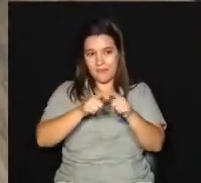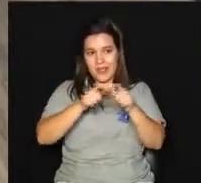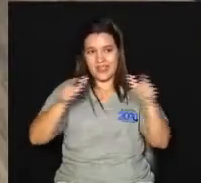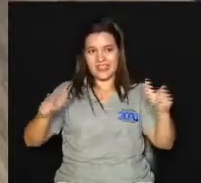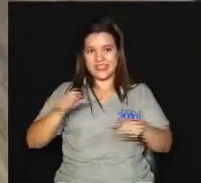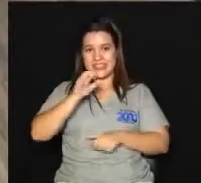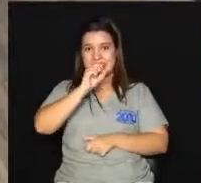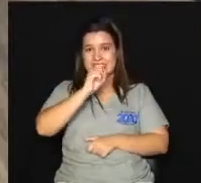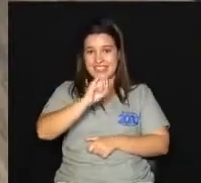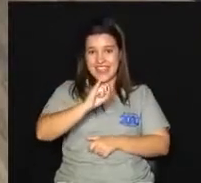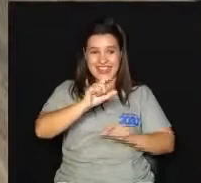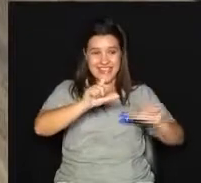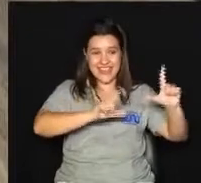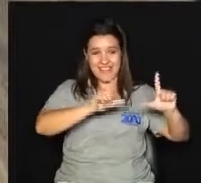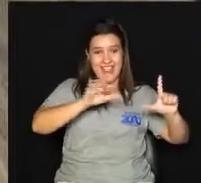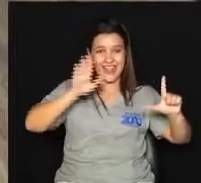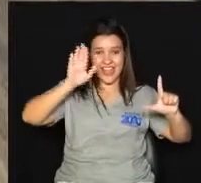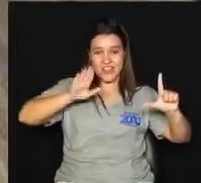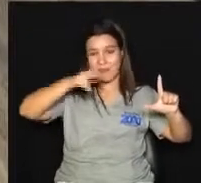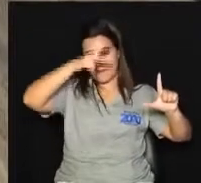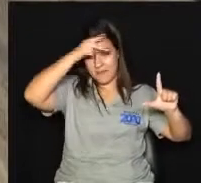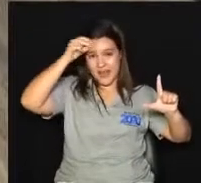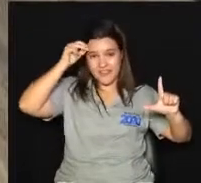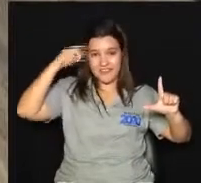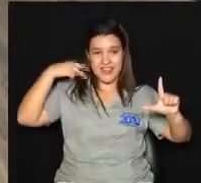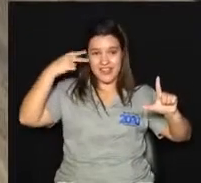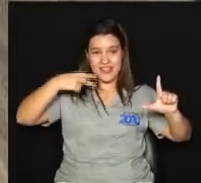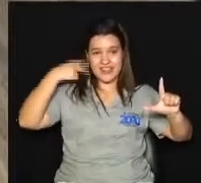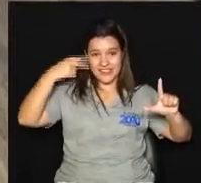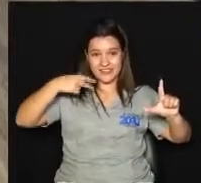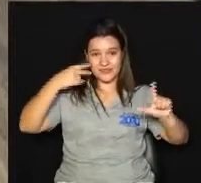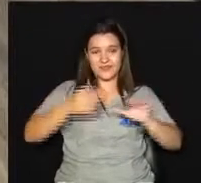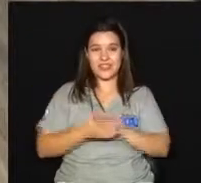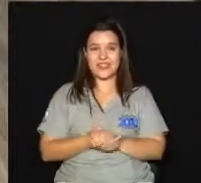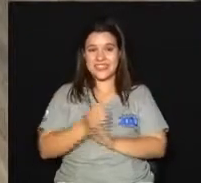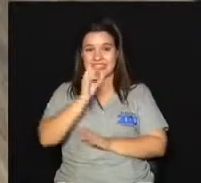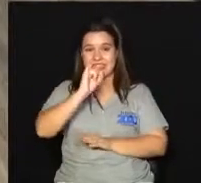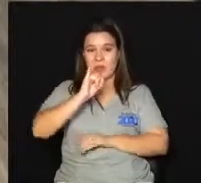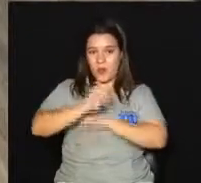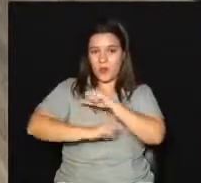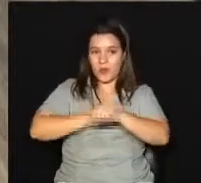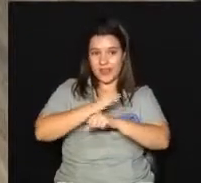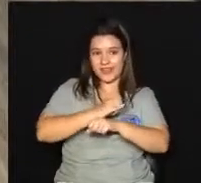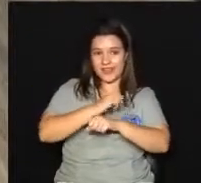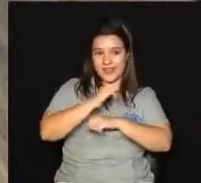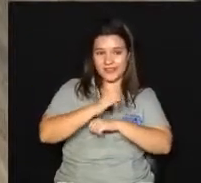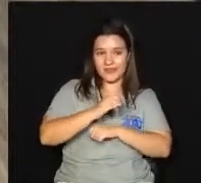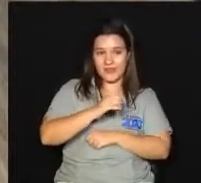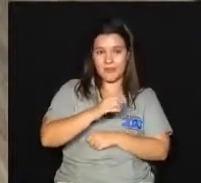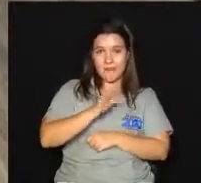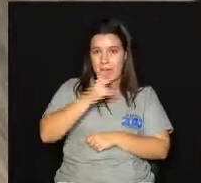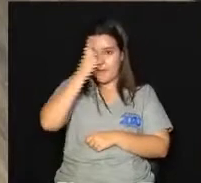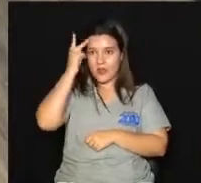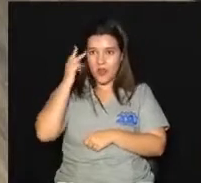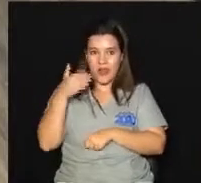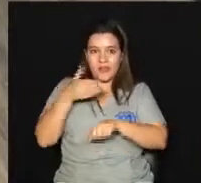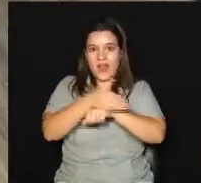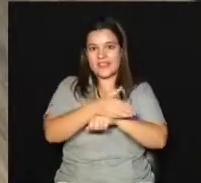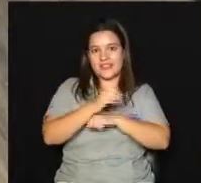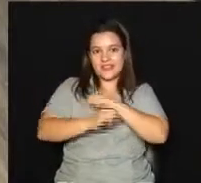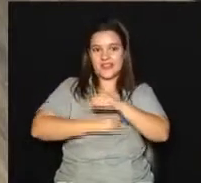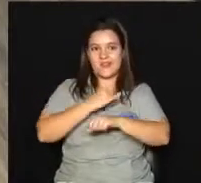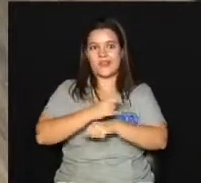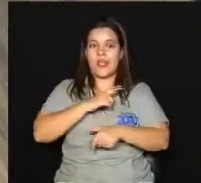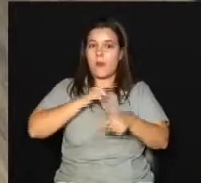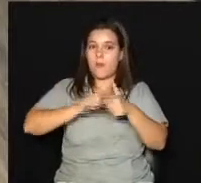se as pessoas, candidatos a prefeito, a vereador, vão utilizar a internet e muitas pessoas não têm esse acesso, a gente